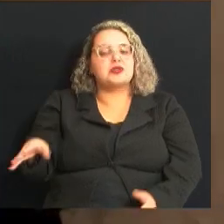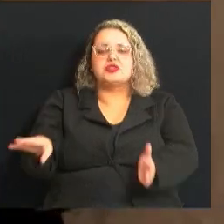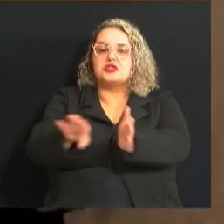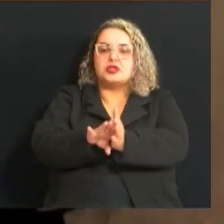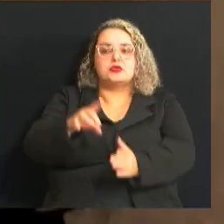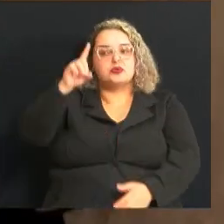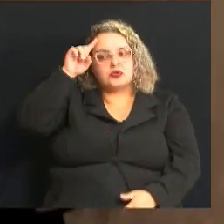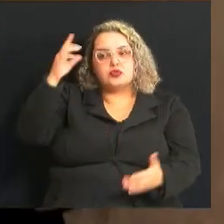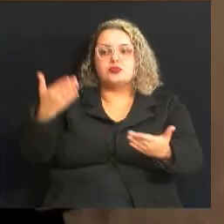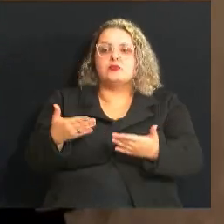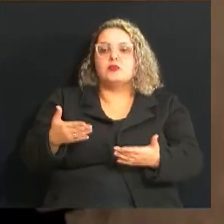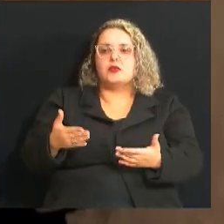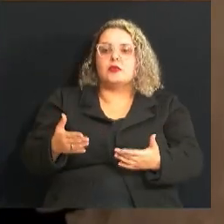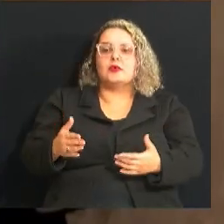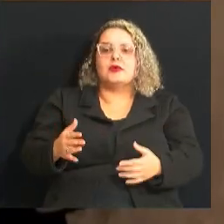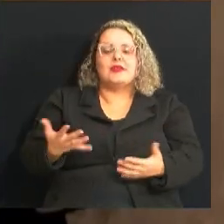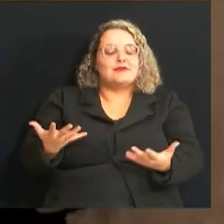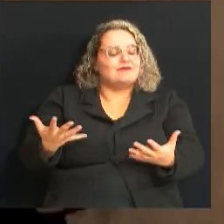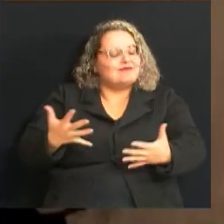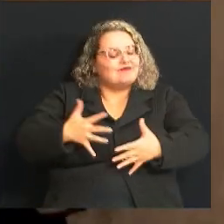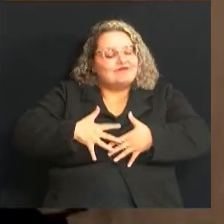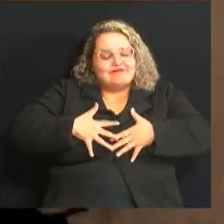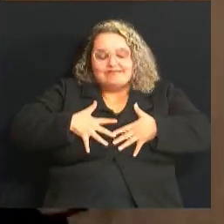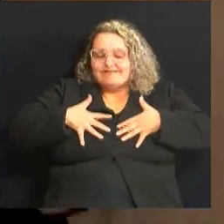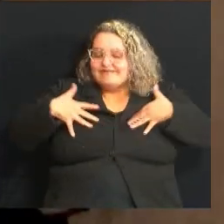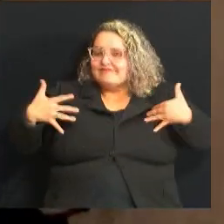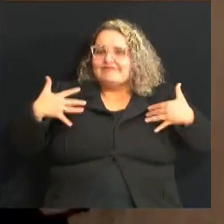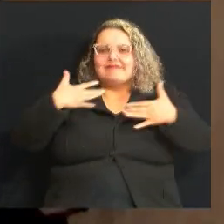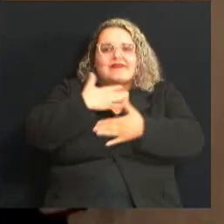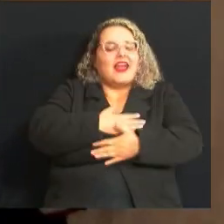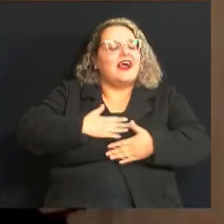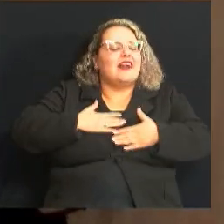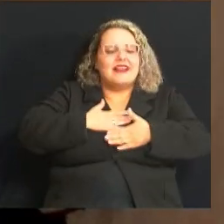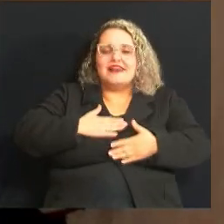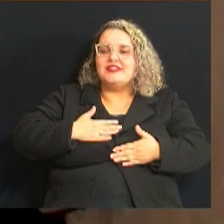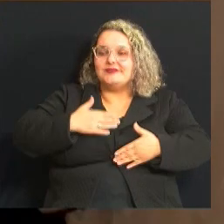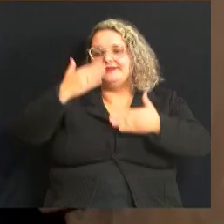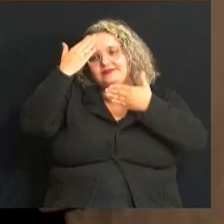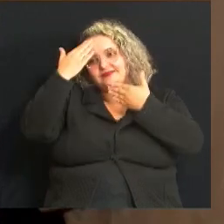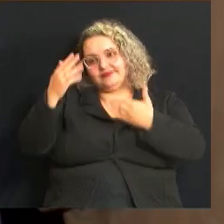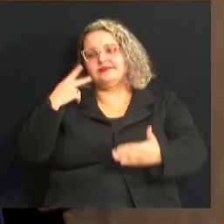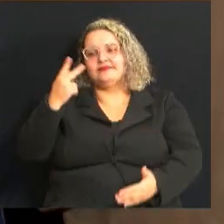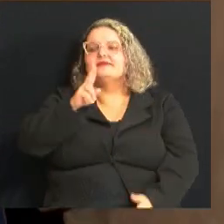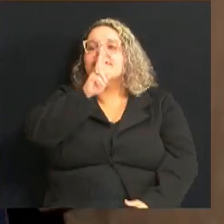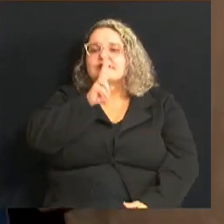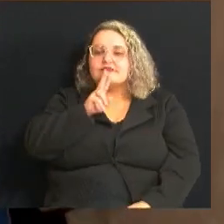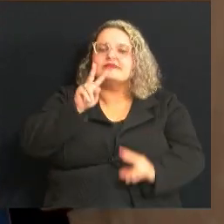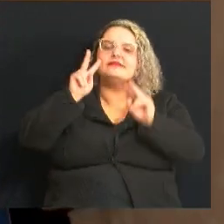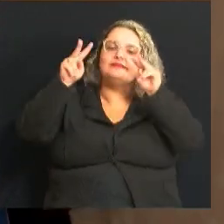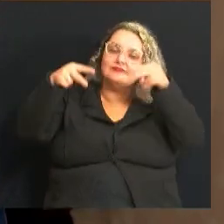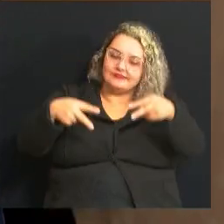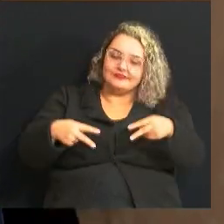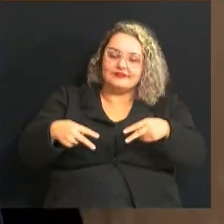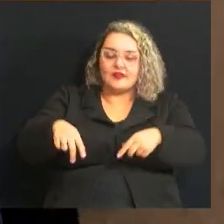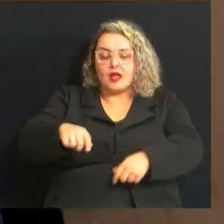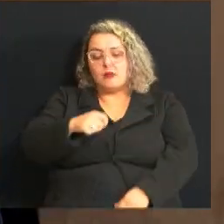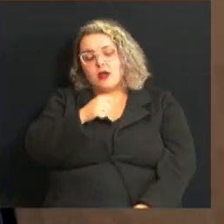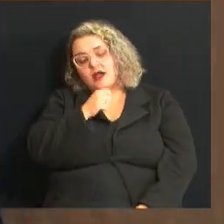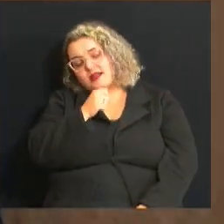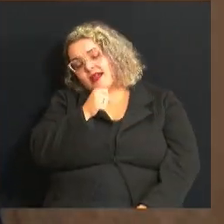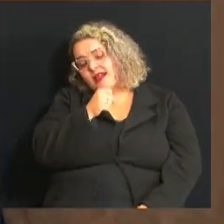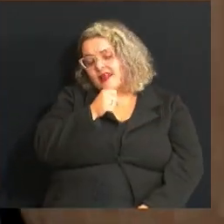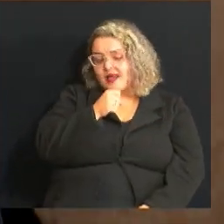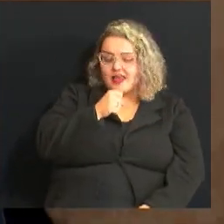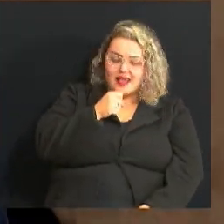gratificante, com muita alegria, e agradecendo realmente ao vereador Nelson Osseri, que reconheceu o Coral Tênis Clube como também